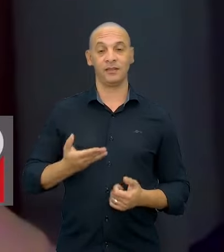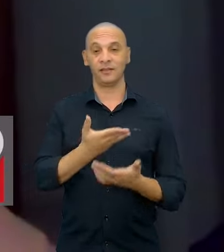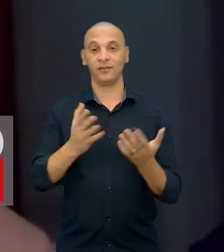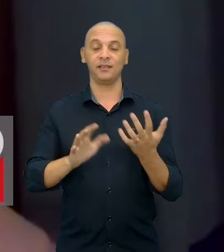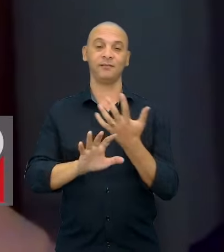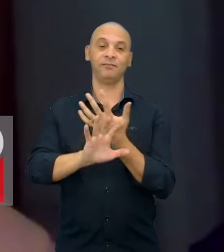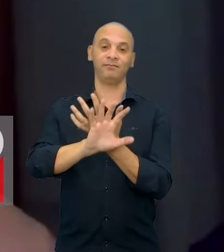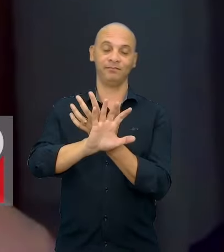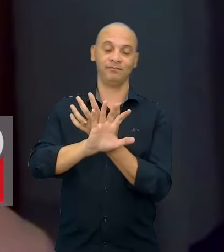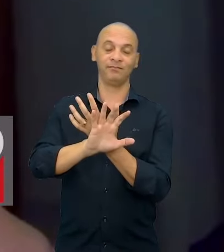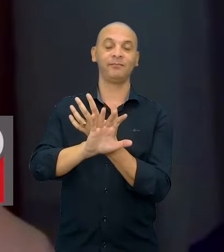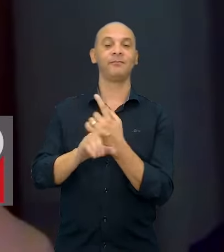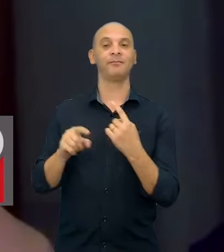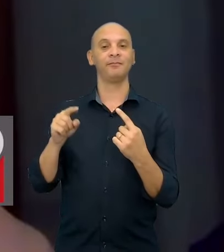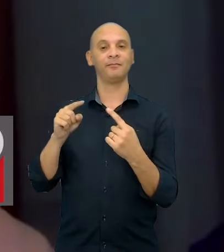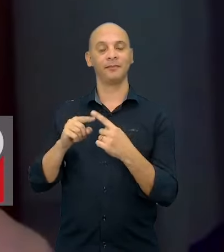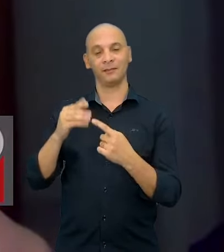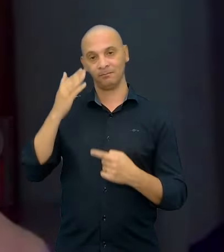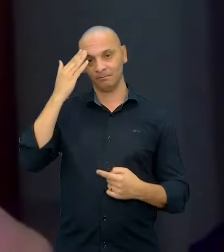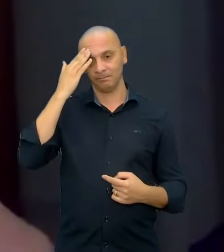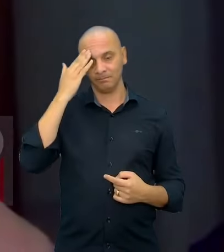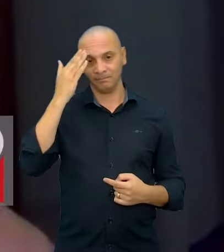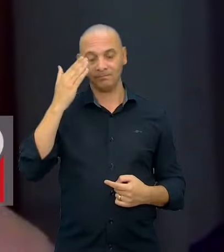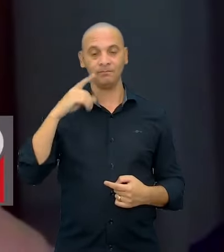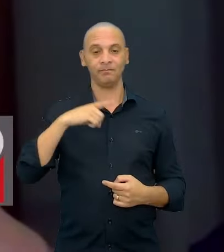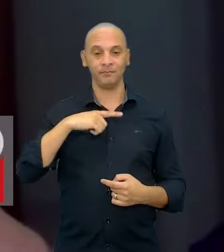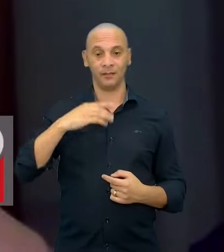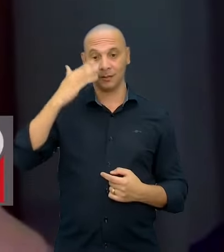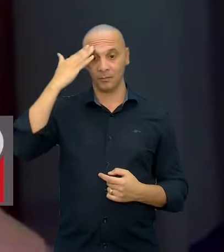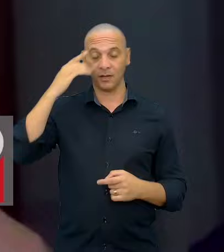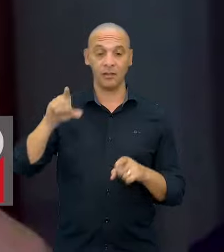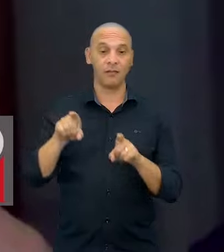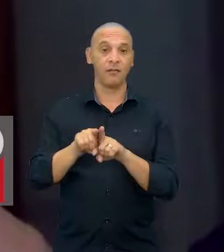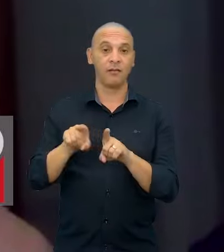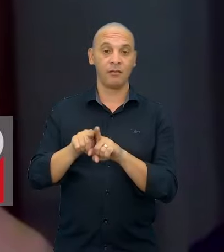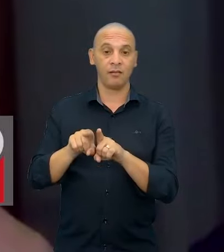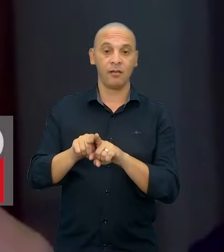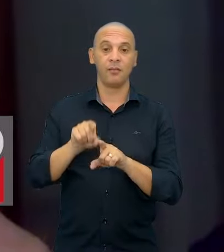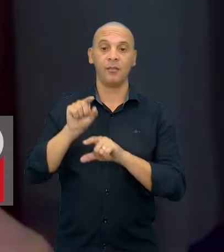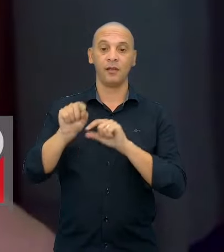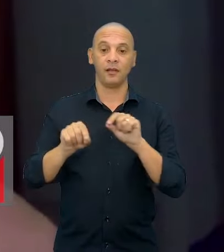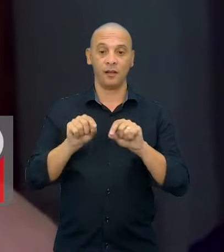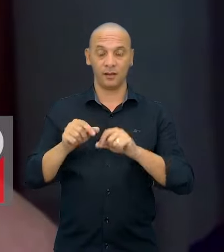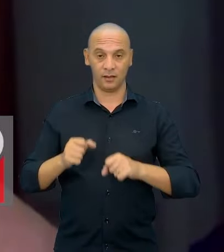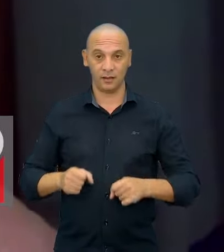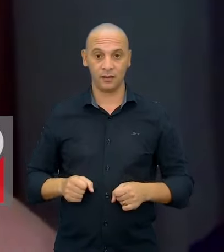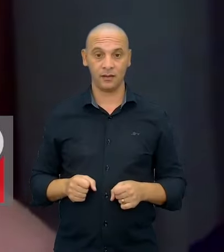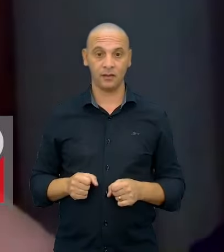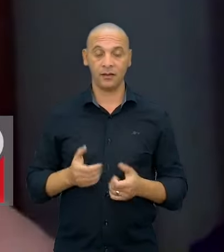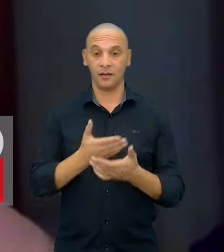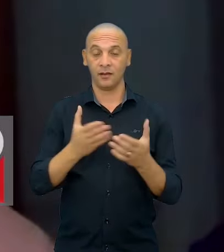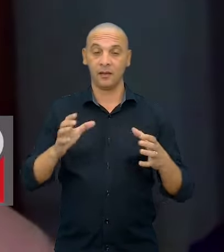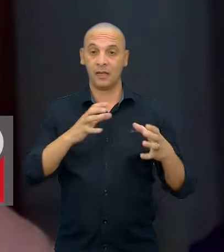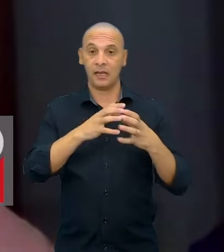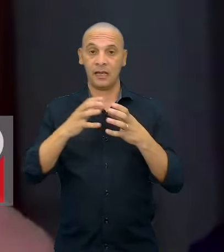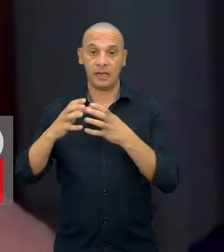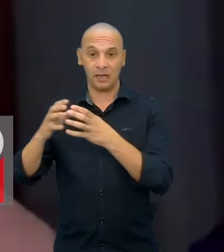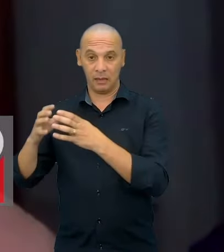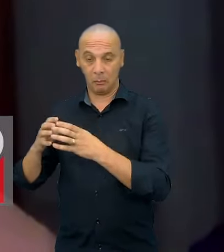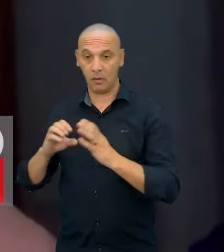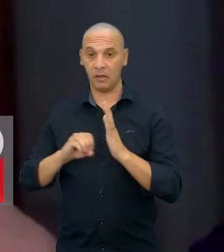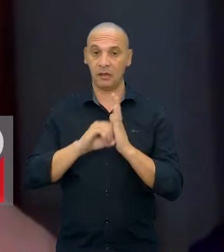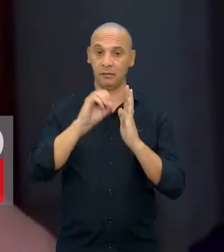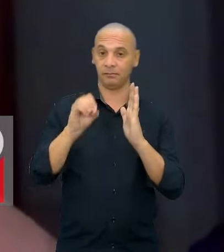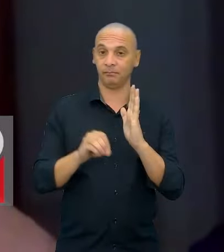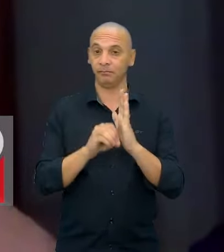estarem assistindo às nossas formações. Quero agradecer também a toda a equipe, né,